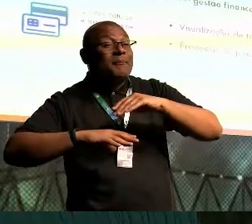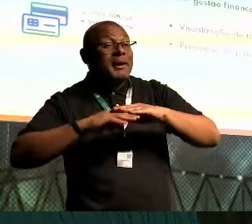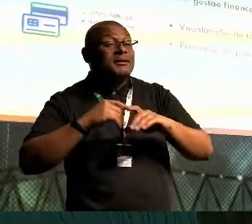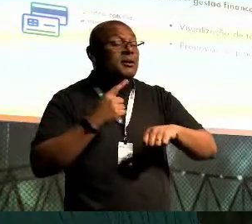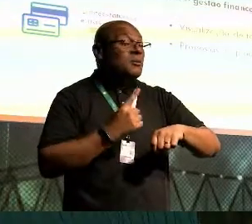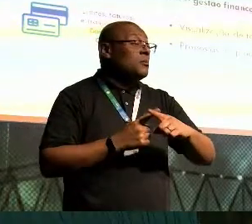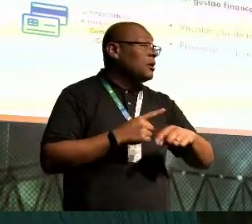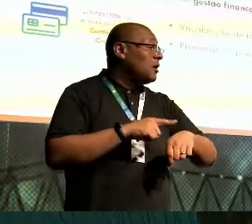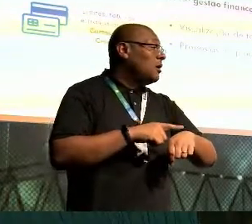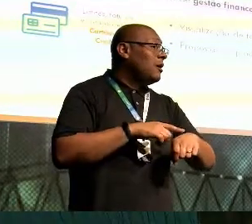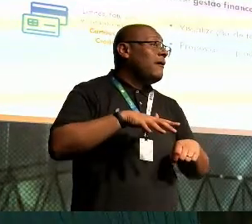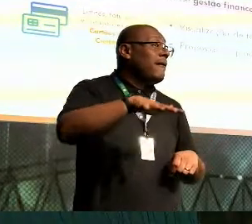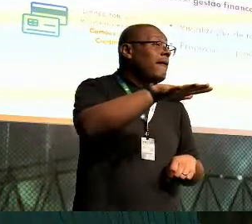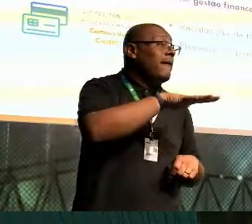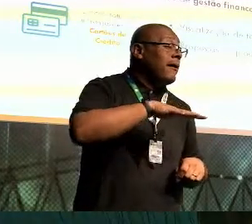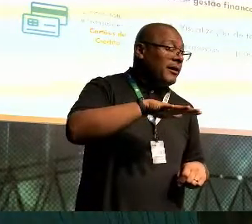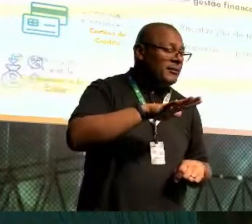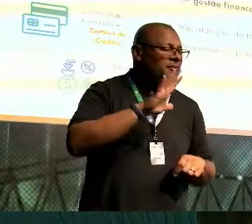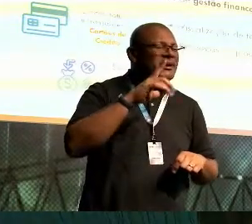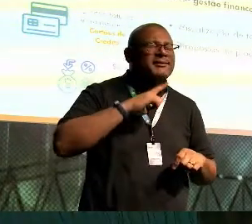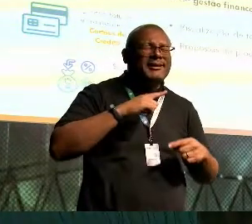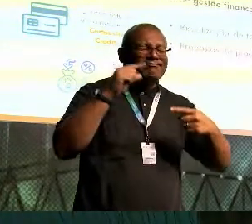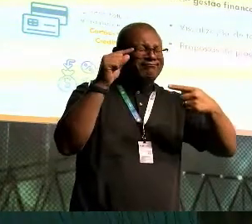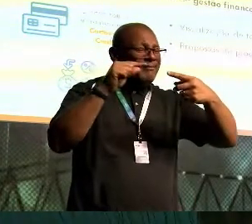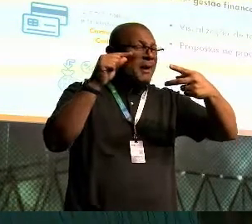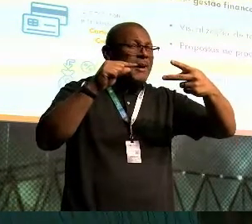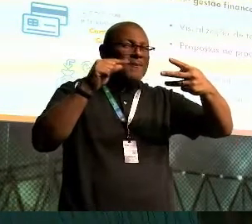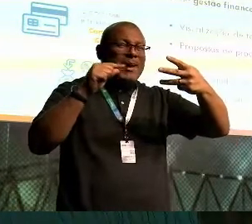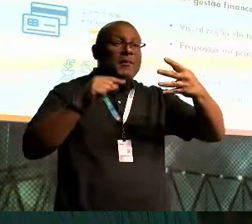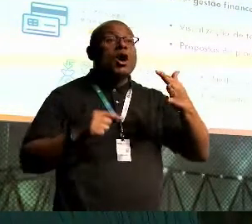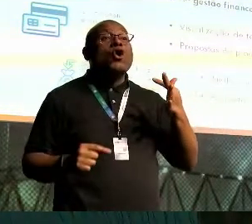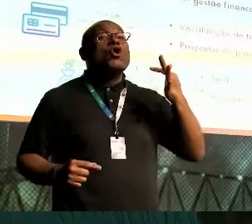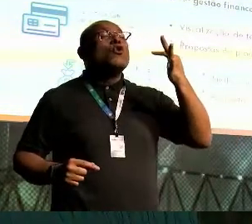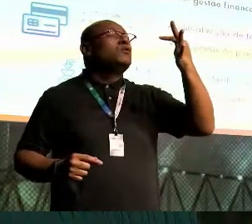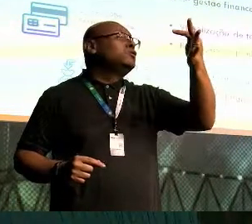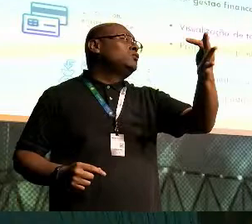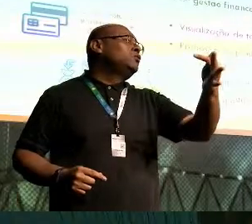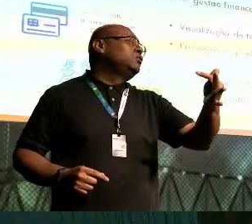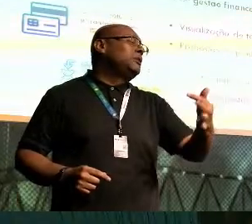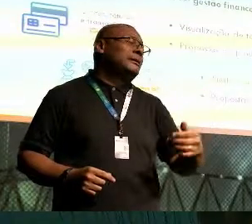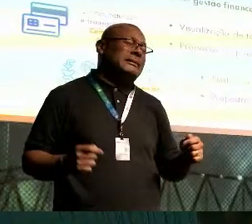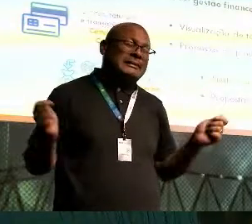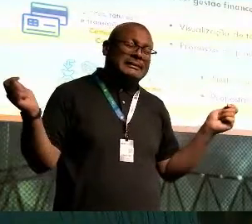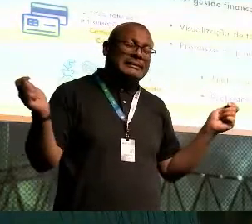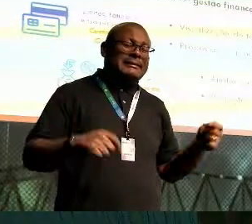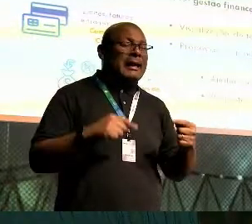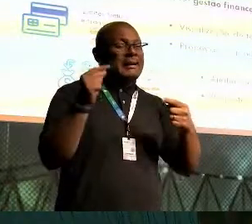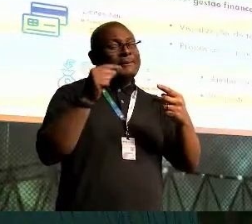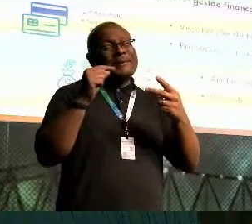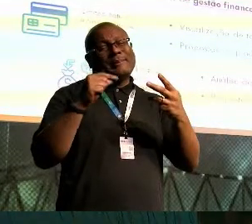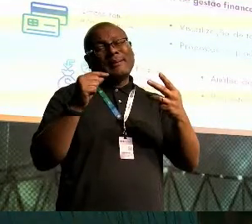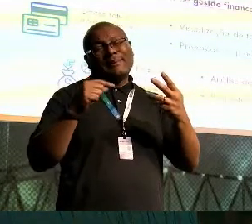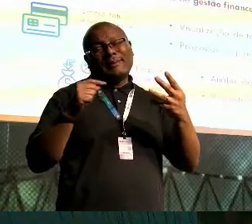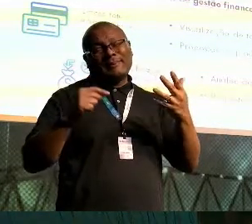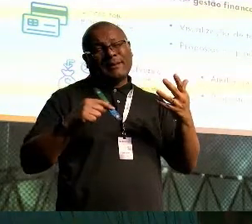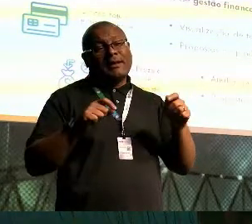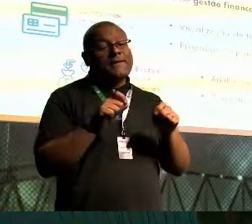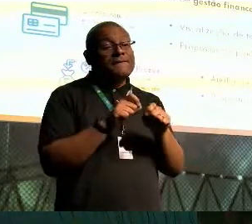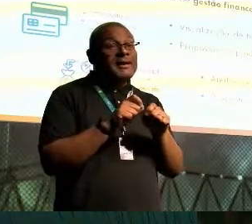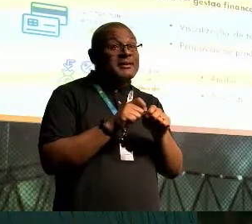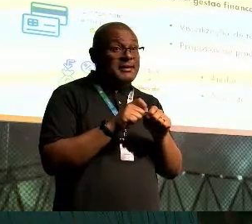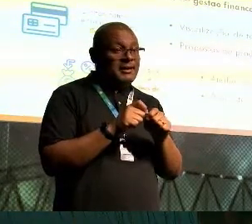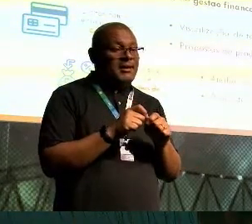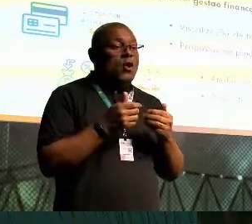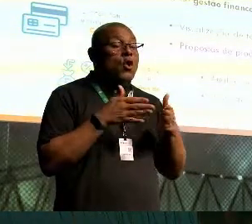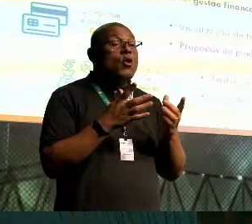vendo aqui no mercado, mas são infinitas possibilidades, infinitas mesmo, possibilidades do que se fazer com o Open